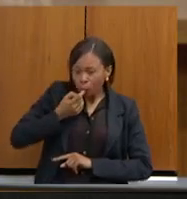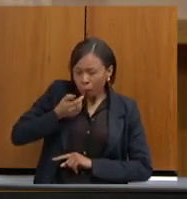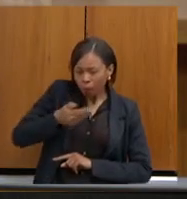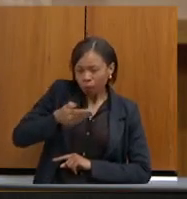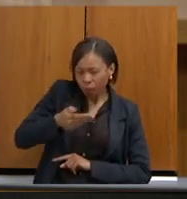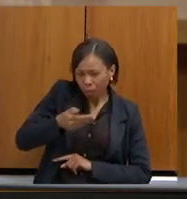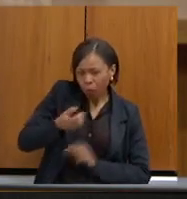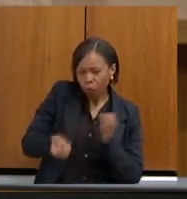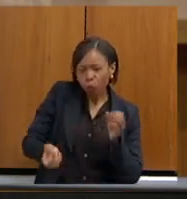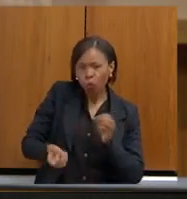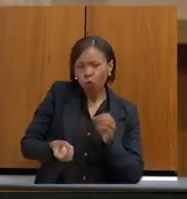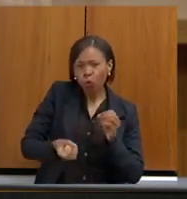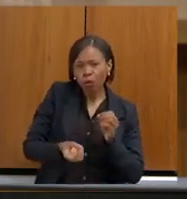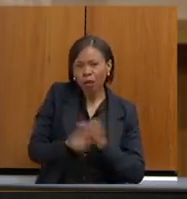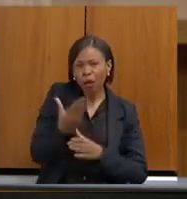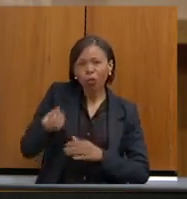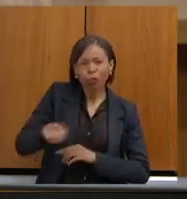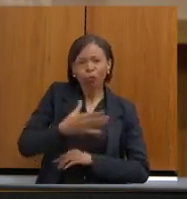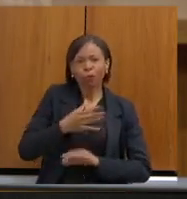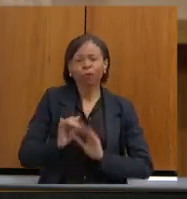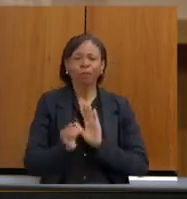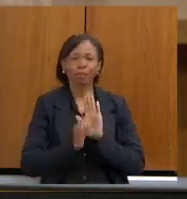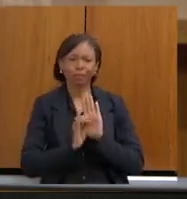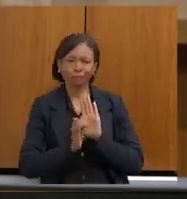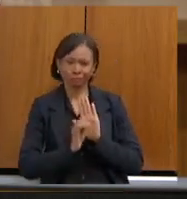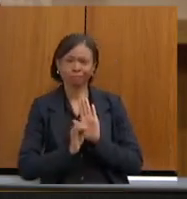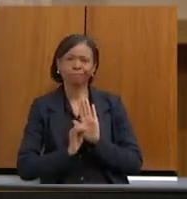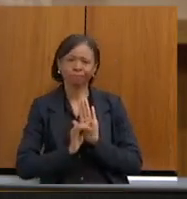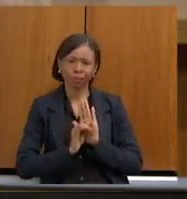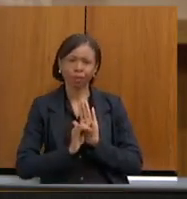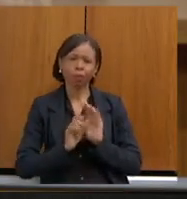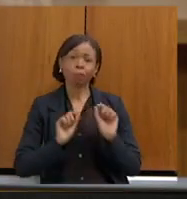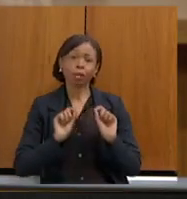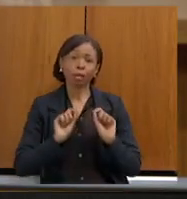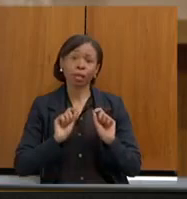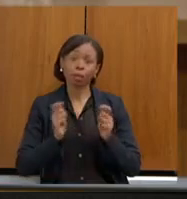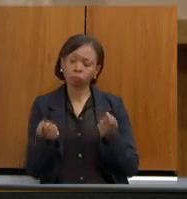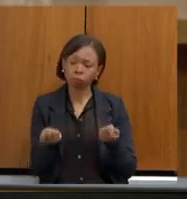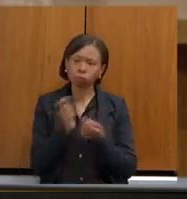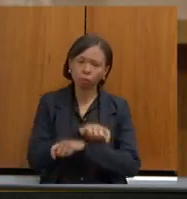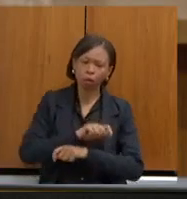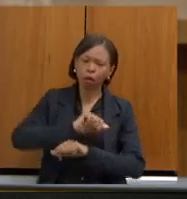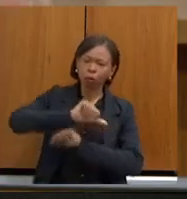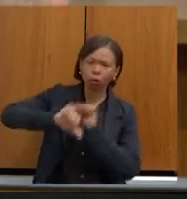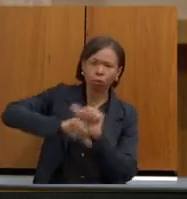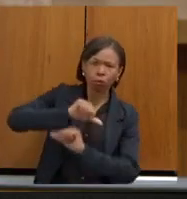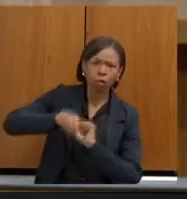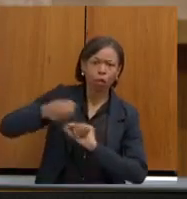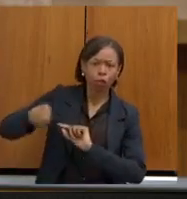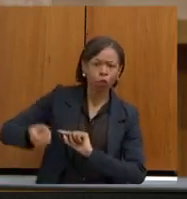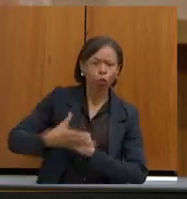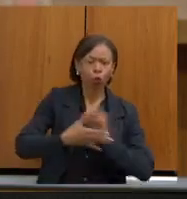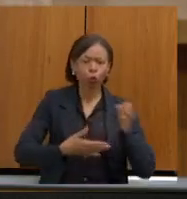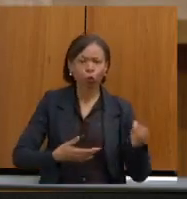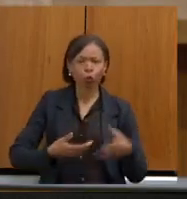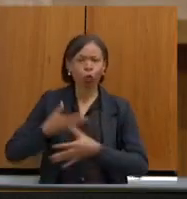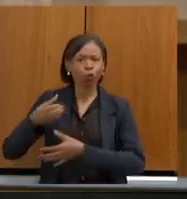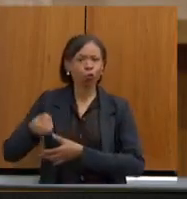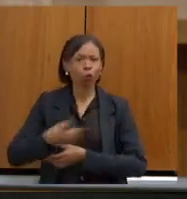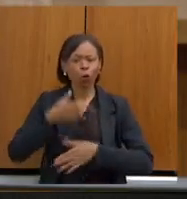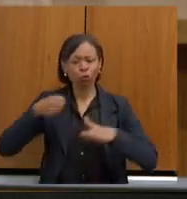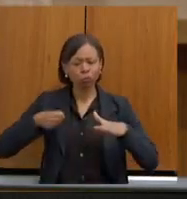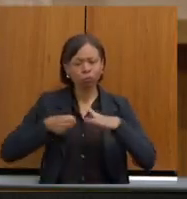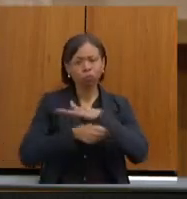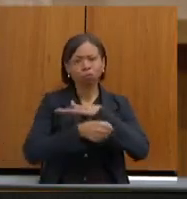edital para que a gente possa sempre estar renovando a recompondo o